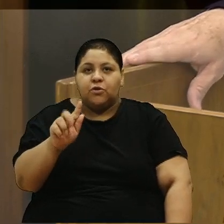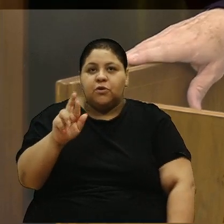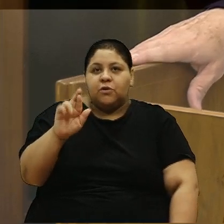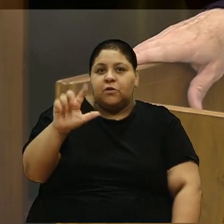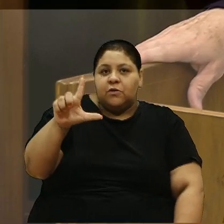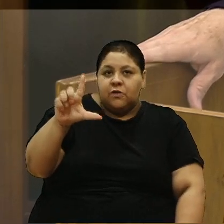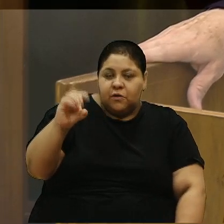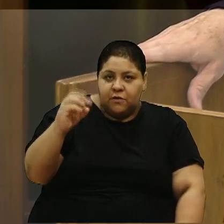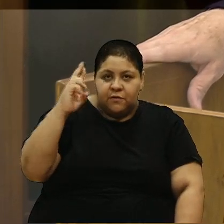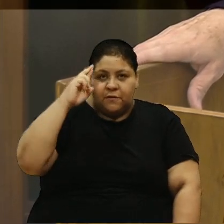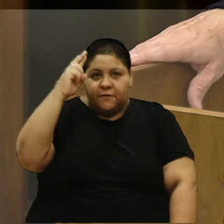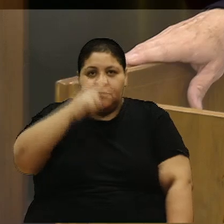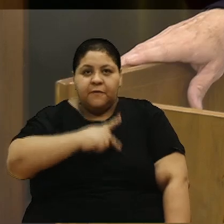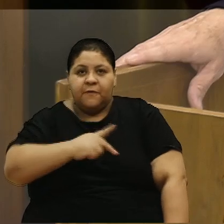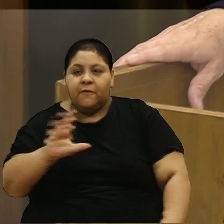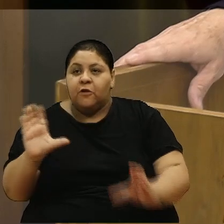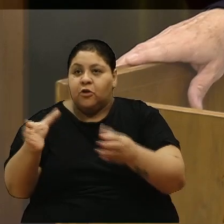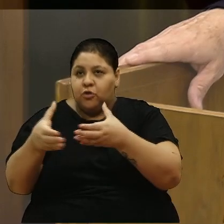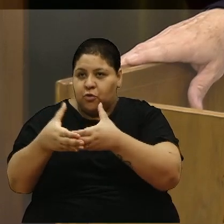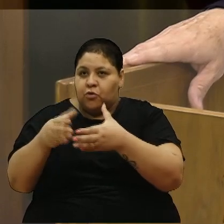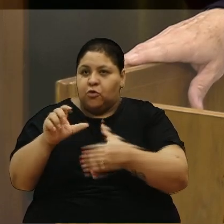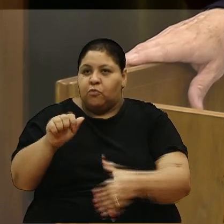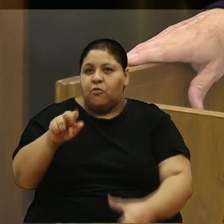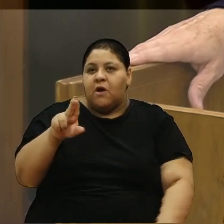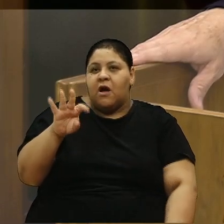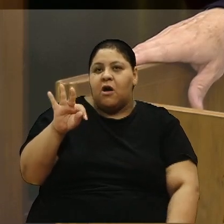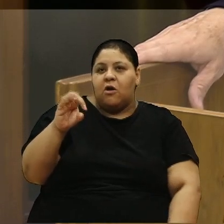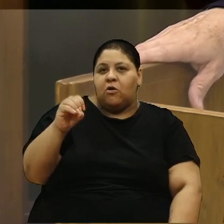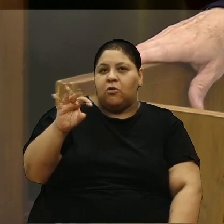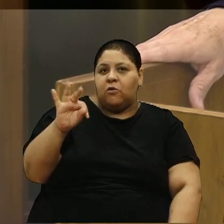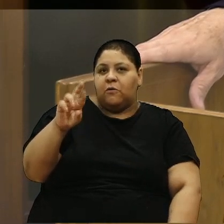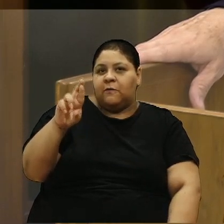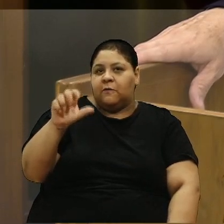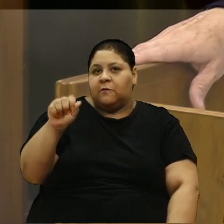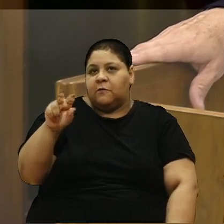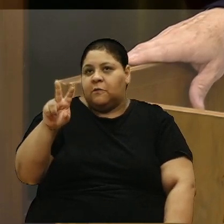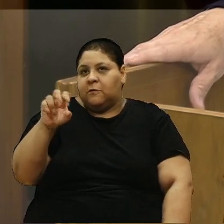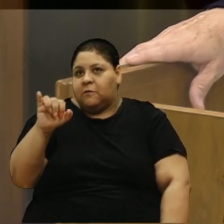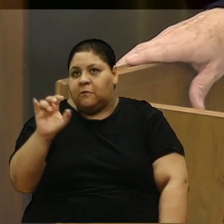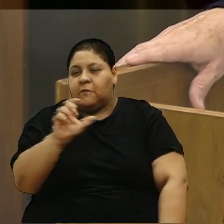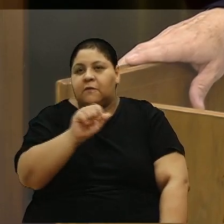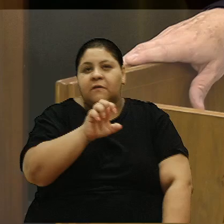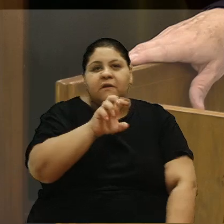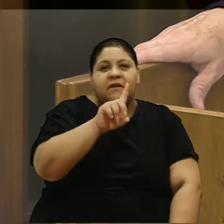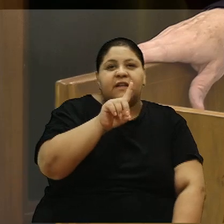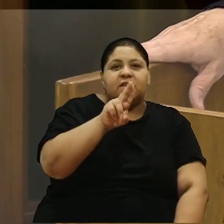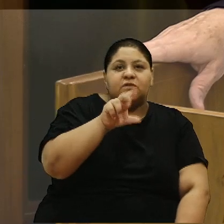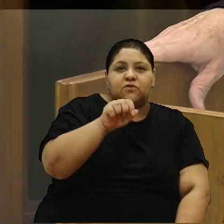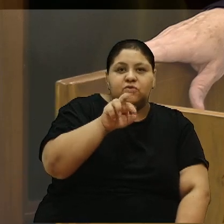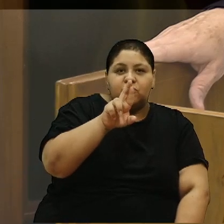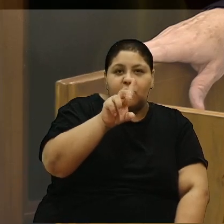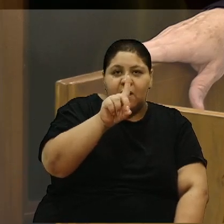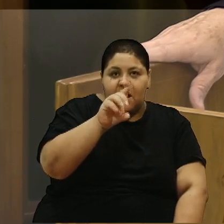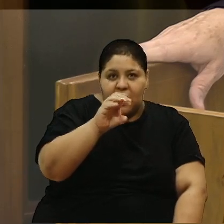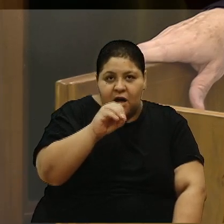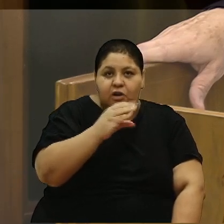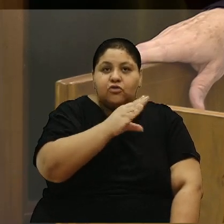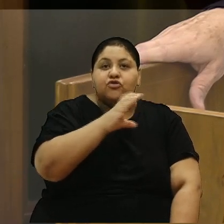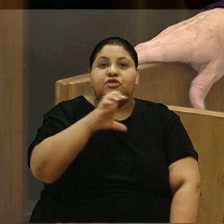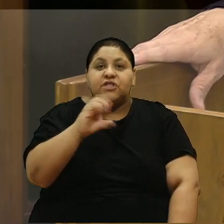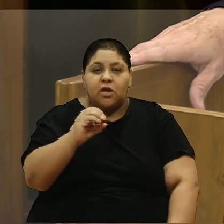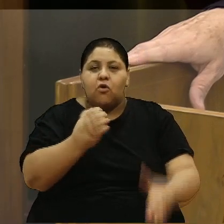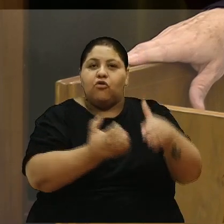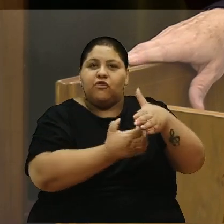e diretor-presidente do Grupo Autotrave, o Eduardo Aver Vanin, CEO da empresa, e eu quero, em nome